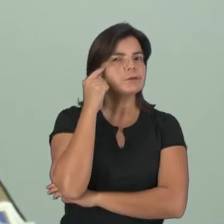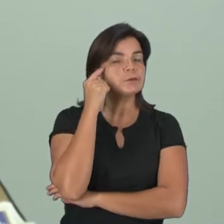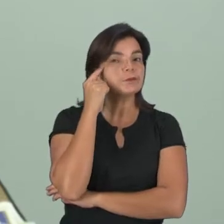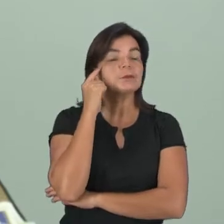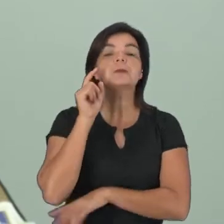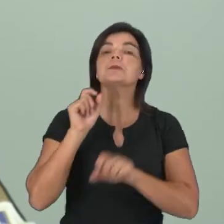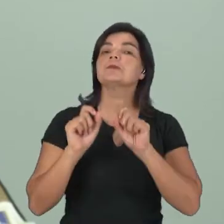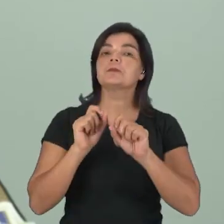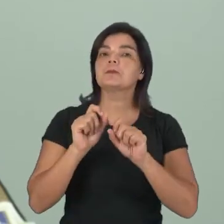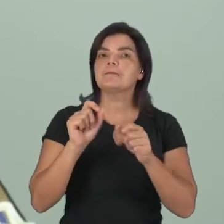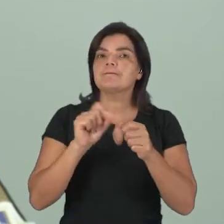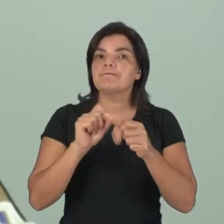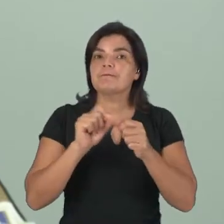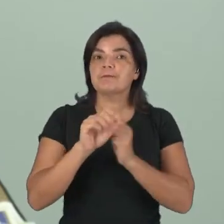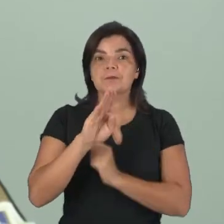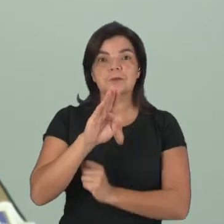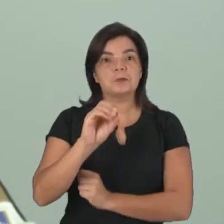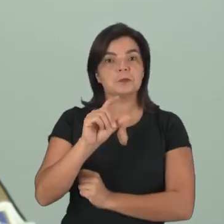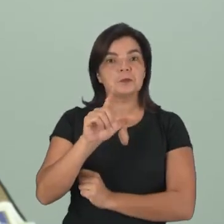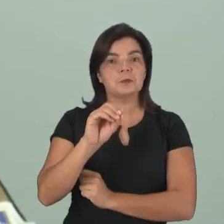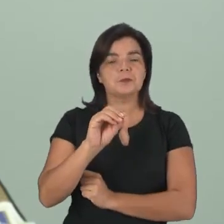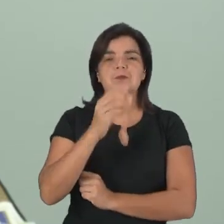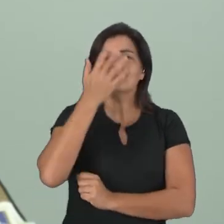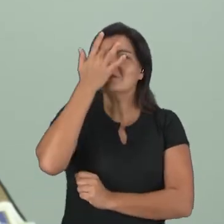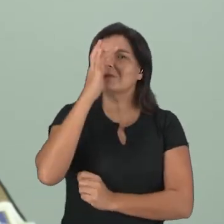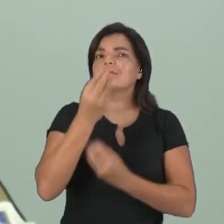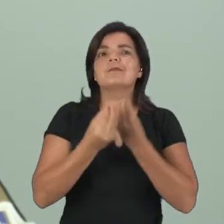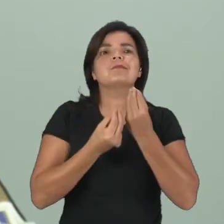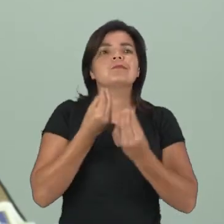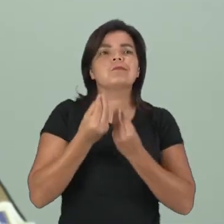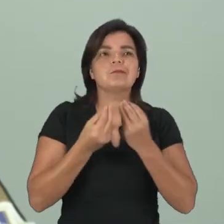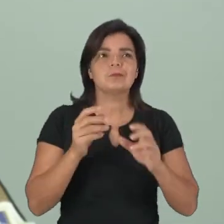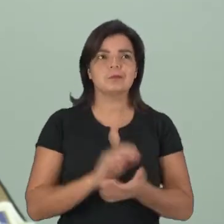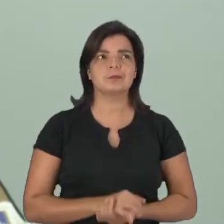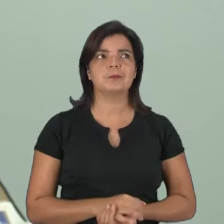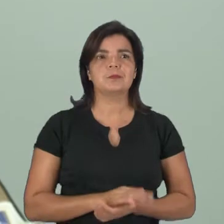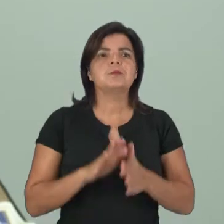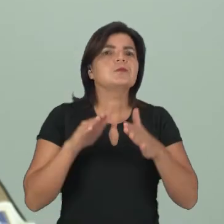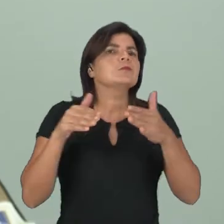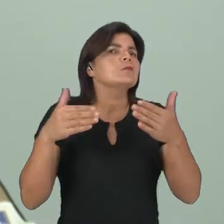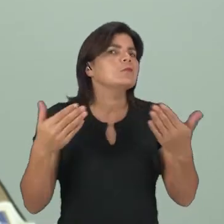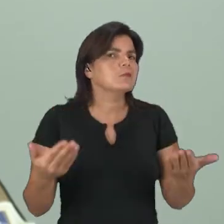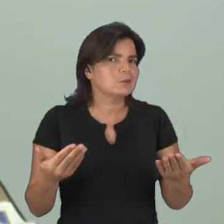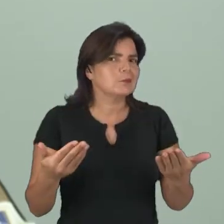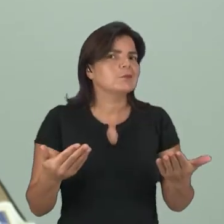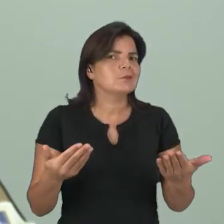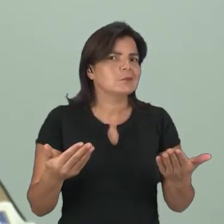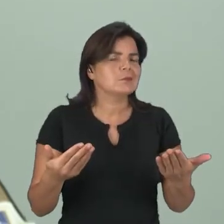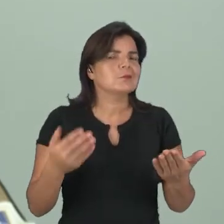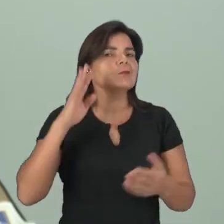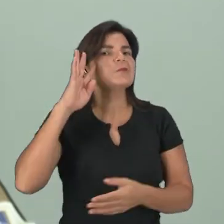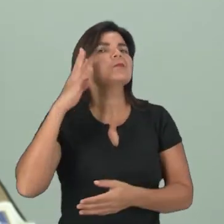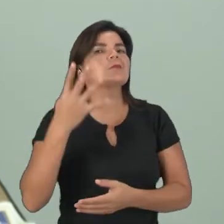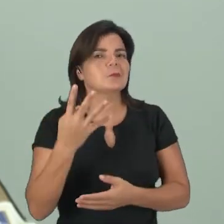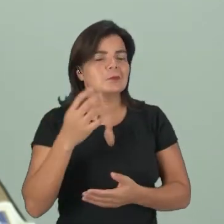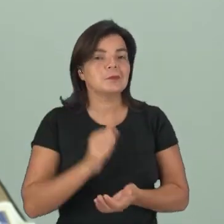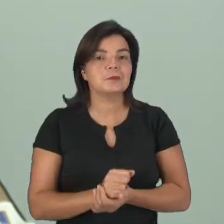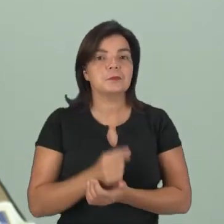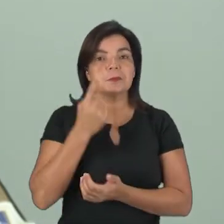que quer fazer um bolo mas não sabe como fazer qual seria a solução